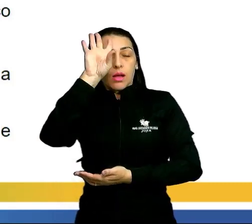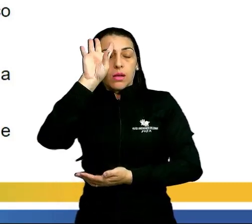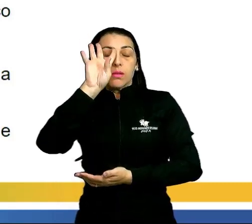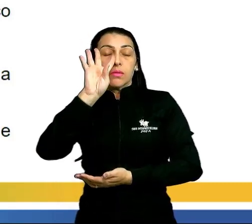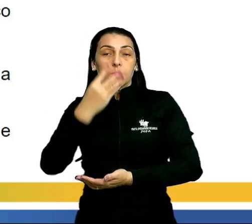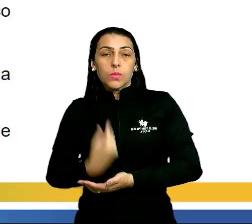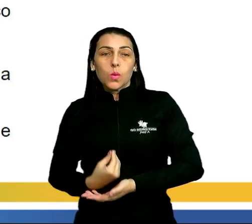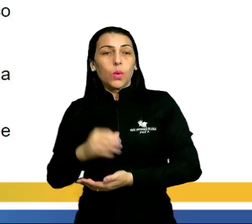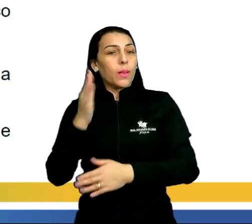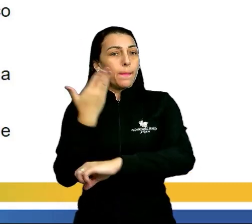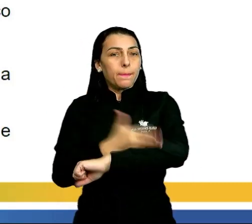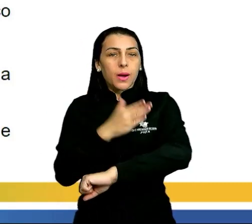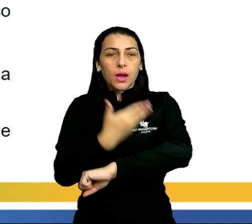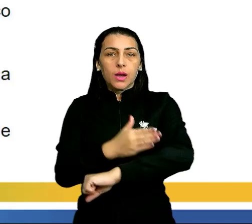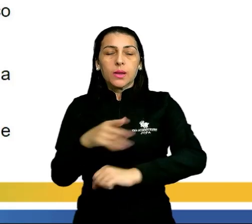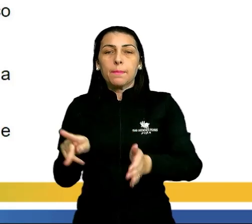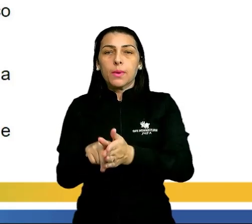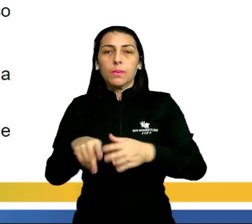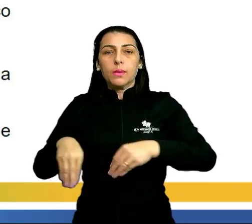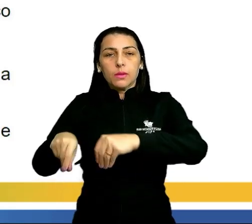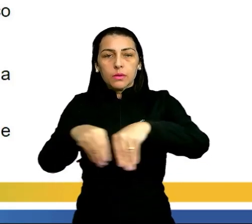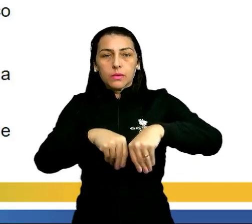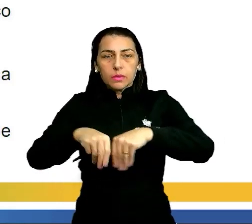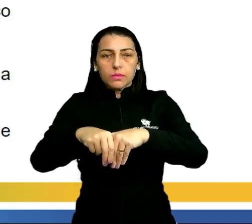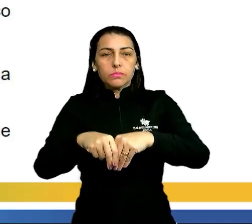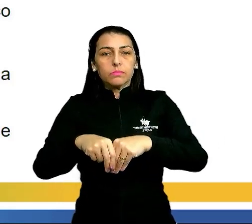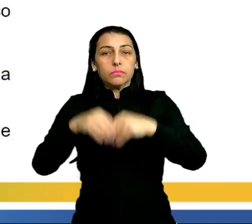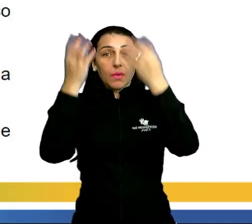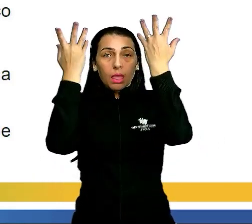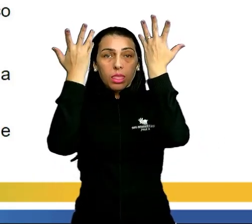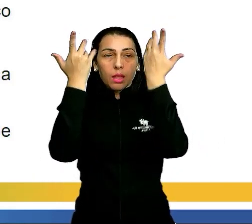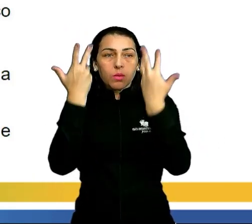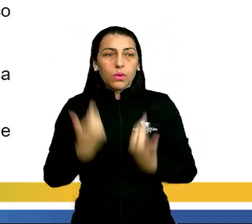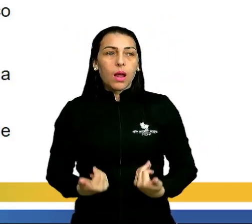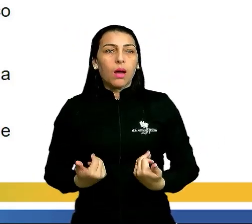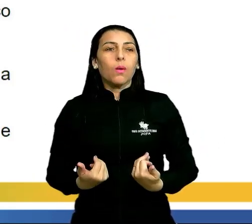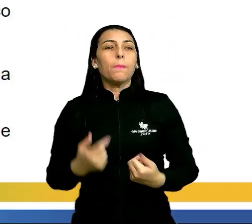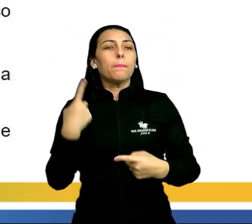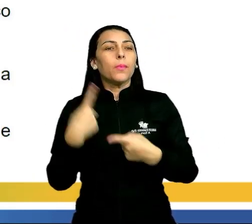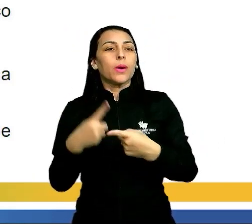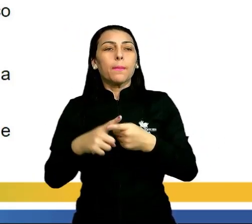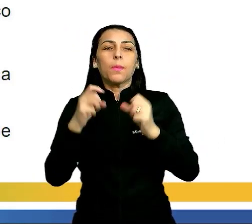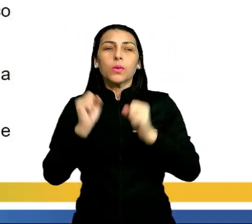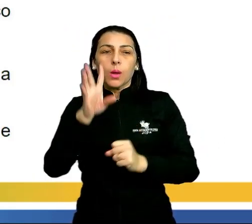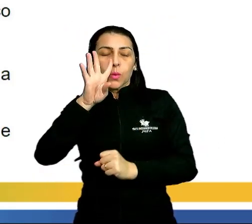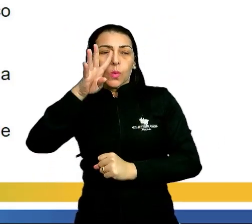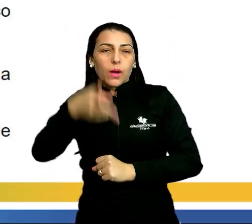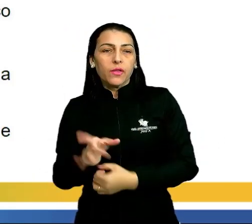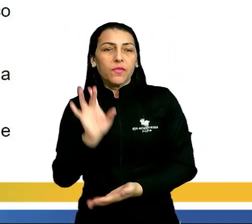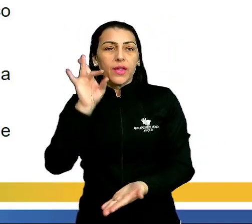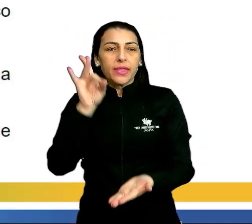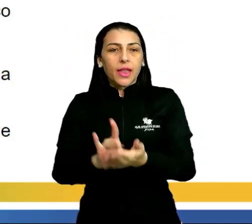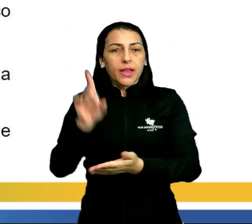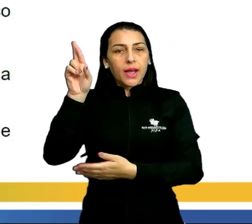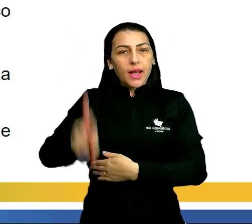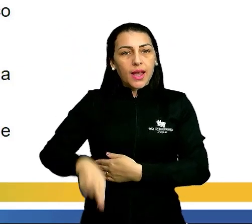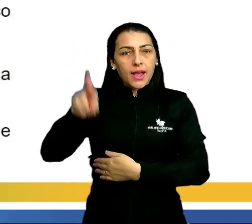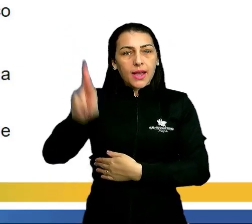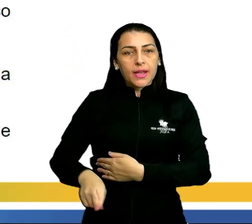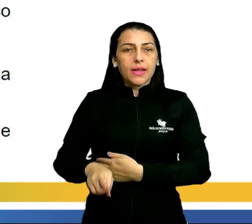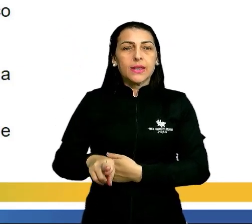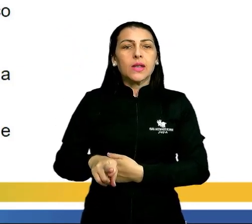o que não se pratica em sua terra. E é natural, porque só podemos julgar